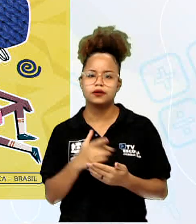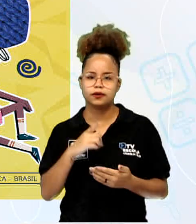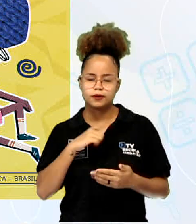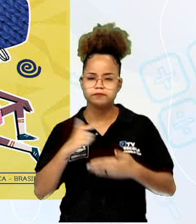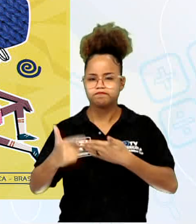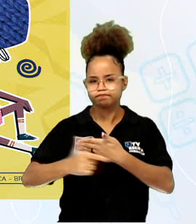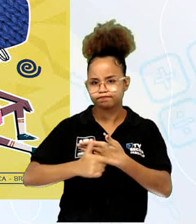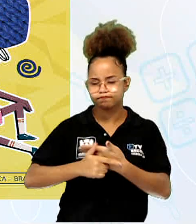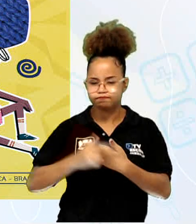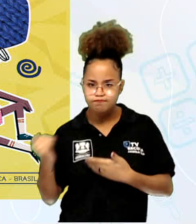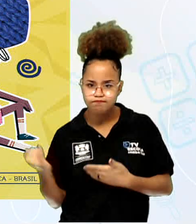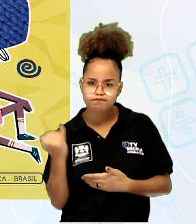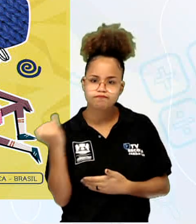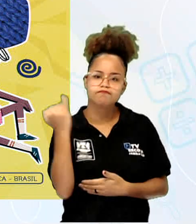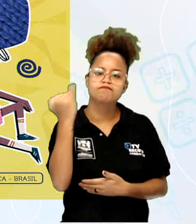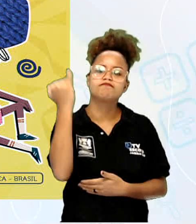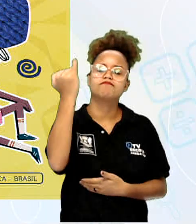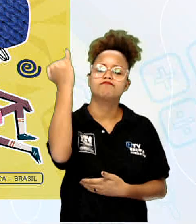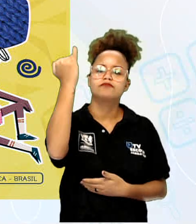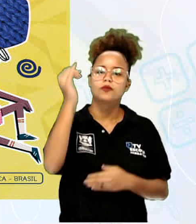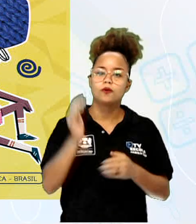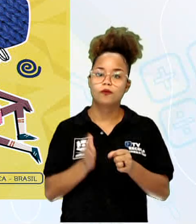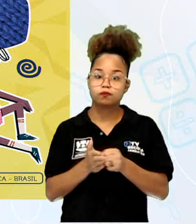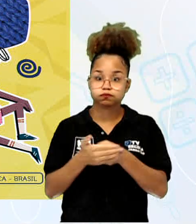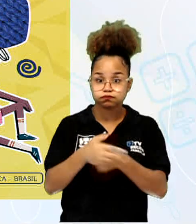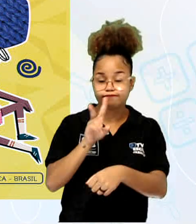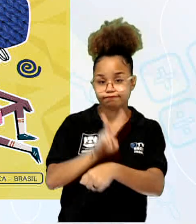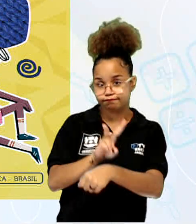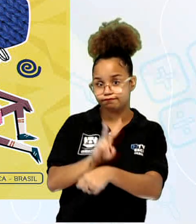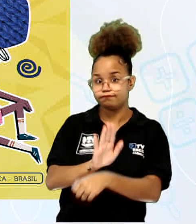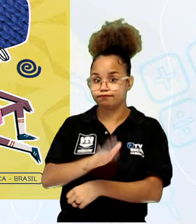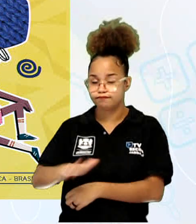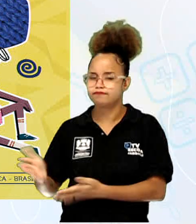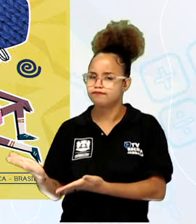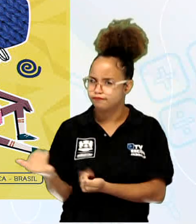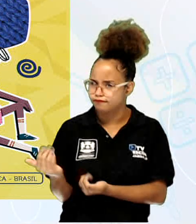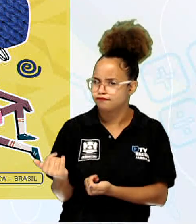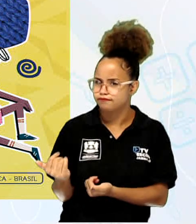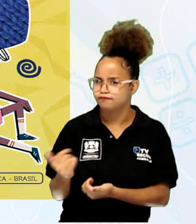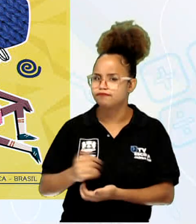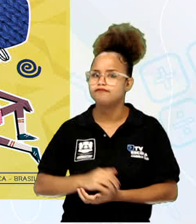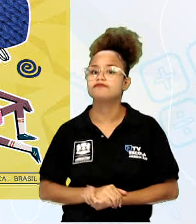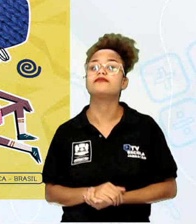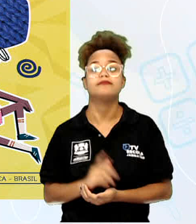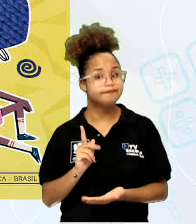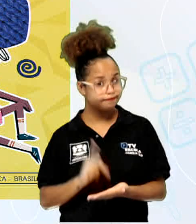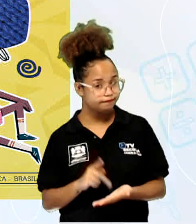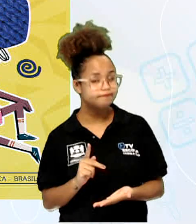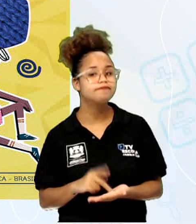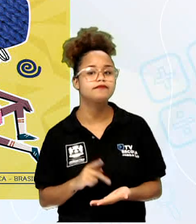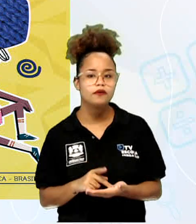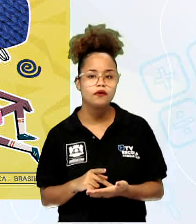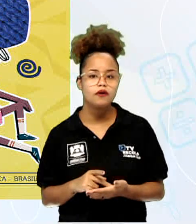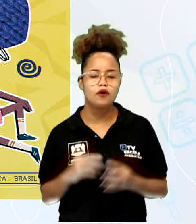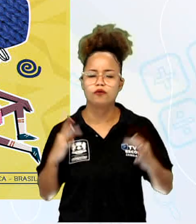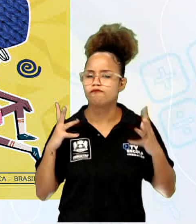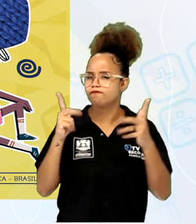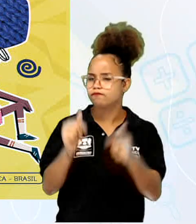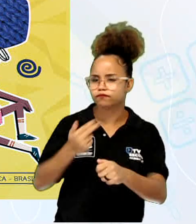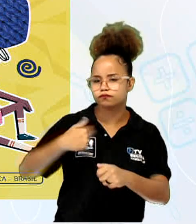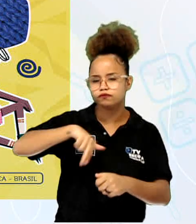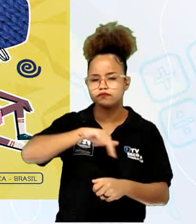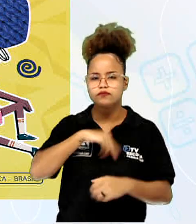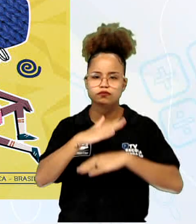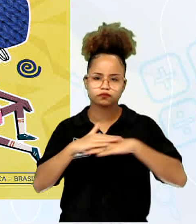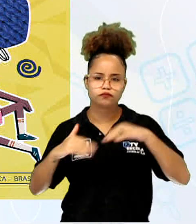papel fundamental na proteção de crianças e adolescentes? Isso mesmo, todos nós, profissionais